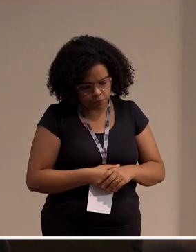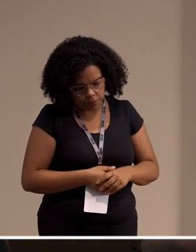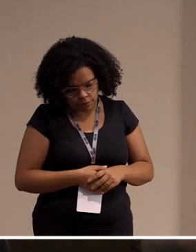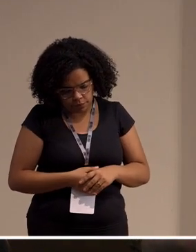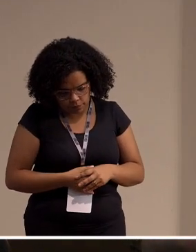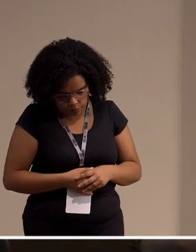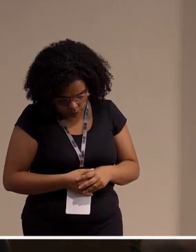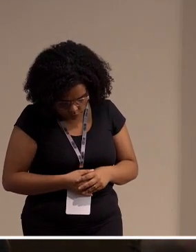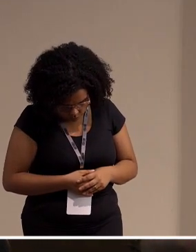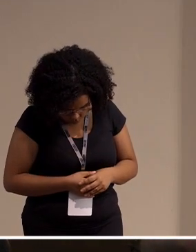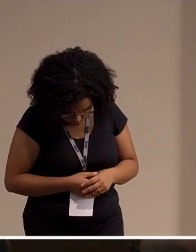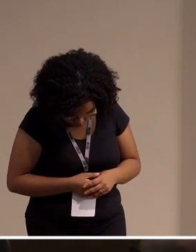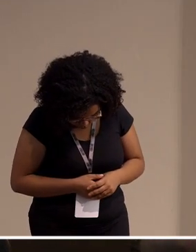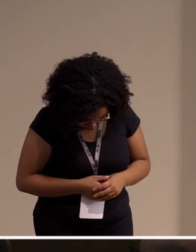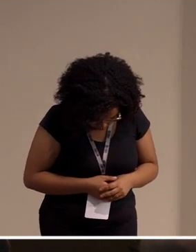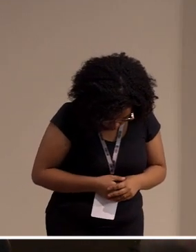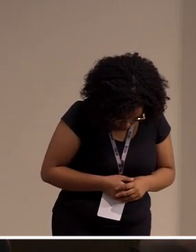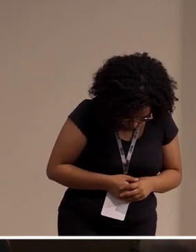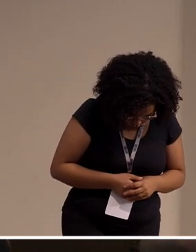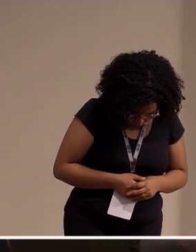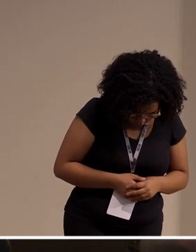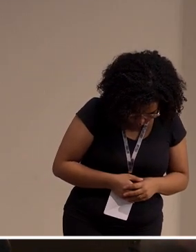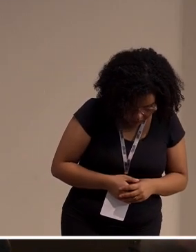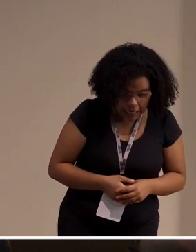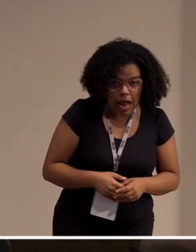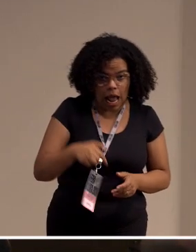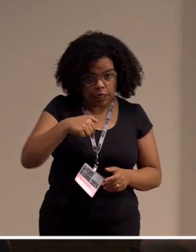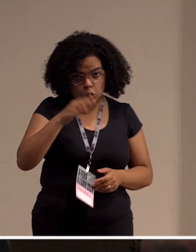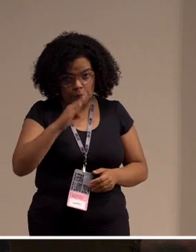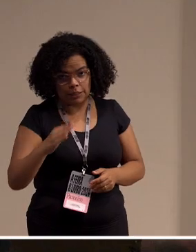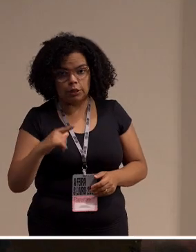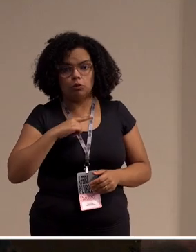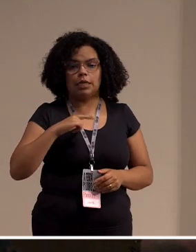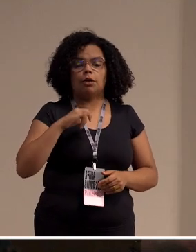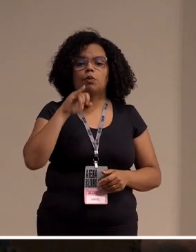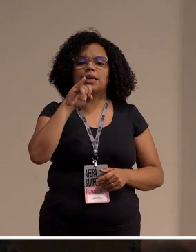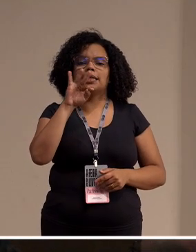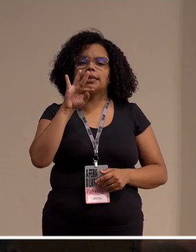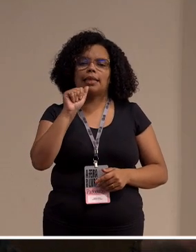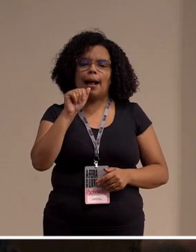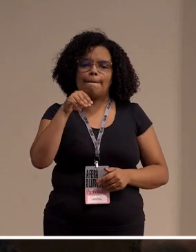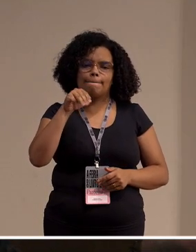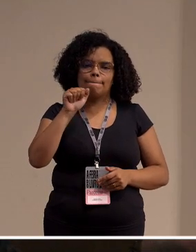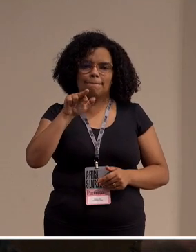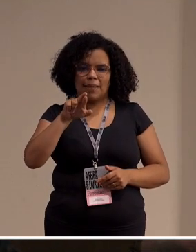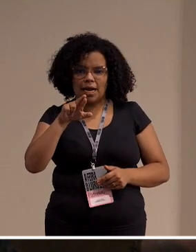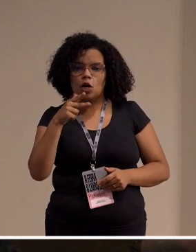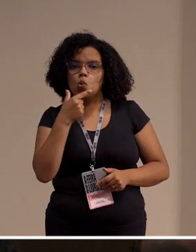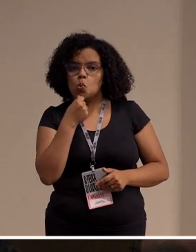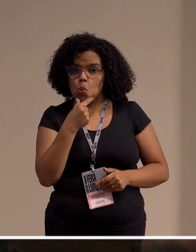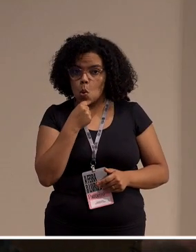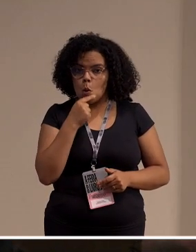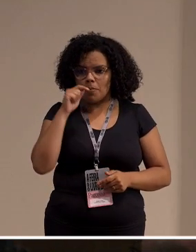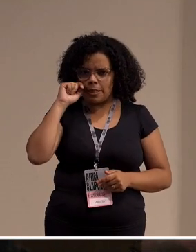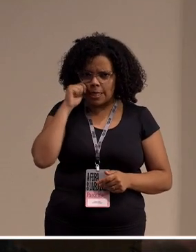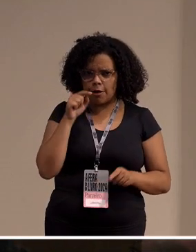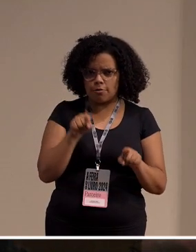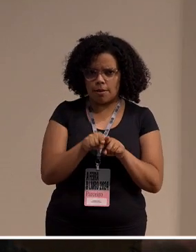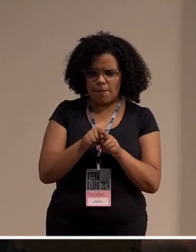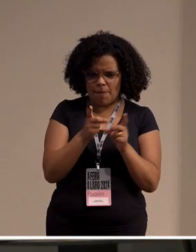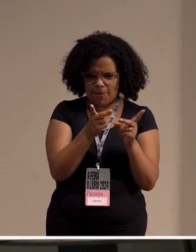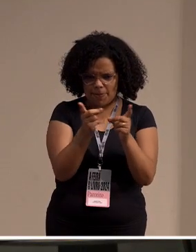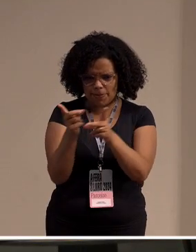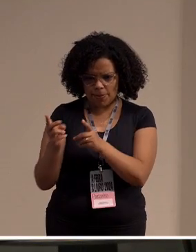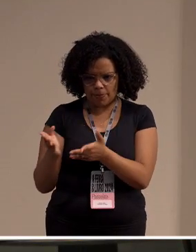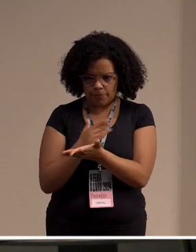Maravilhoso. Tem um autor aqui no Brasil, que é o Itamar Vieira Júnior, que também é um homem negro, que é um grande vendedor de